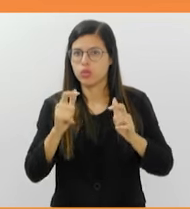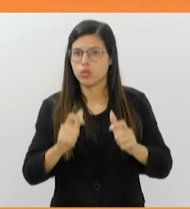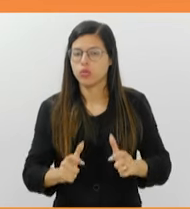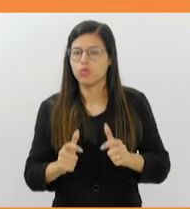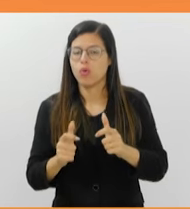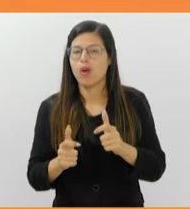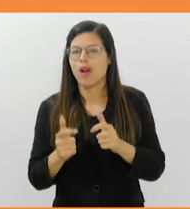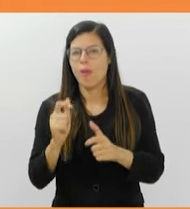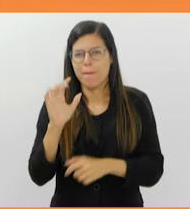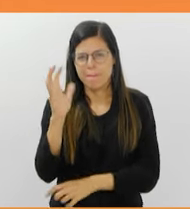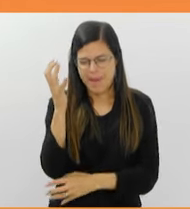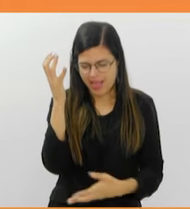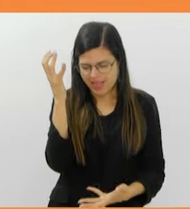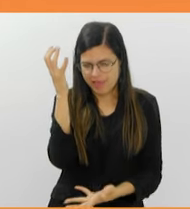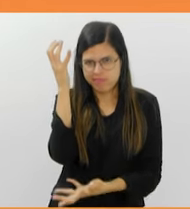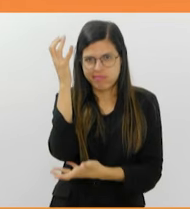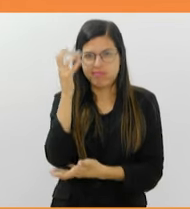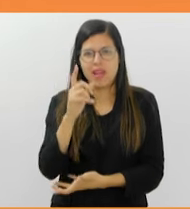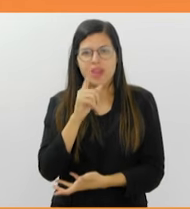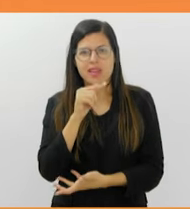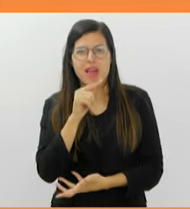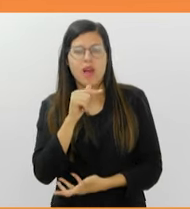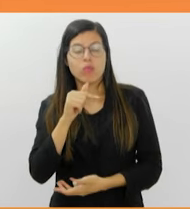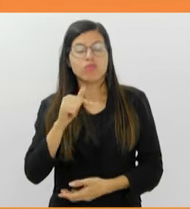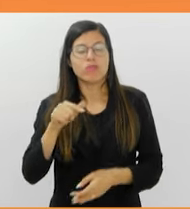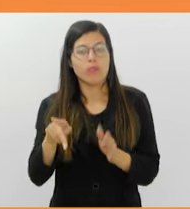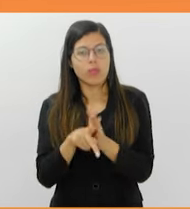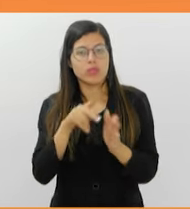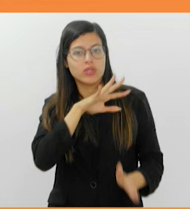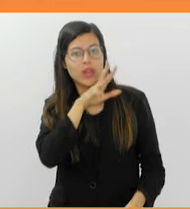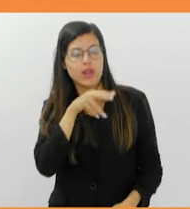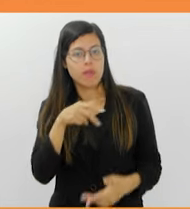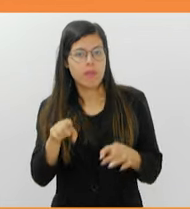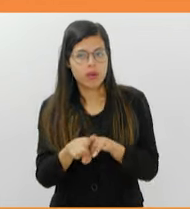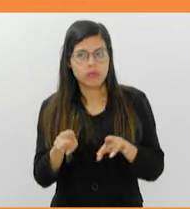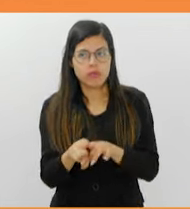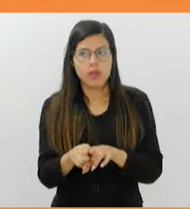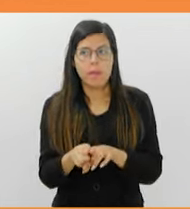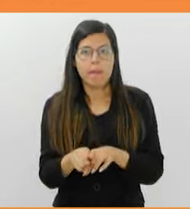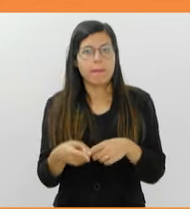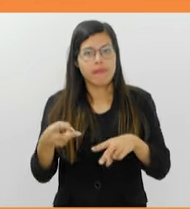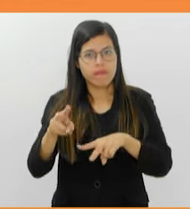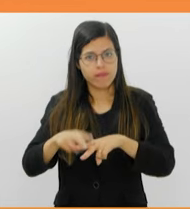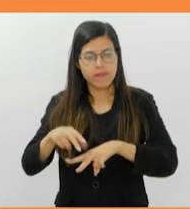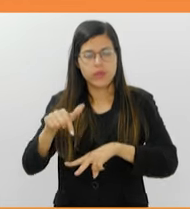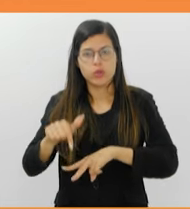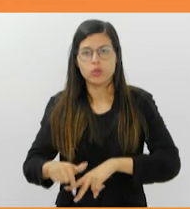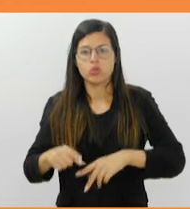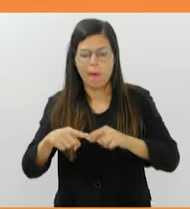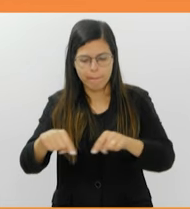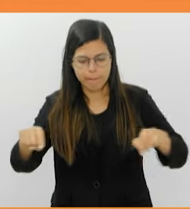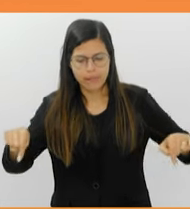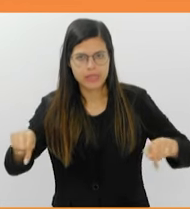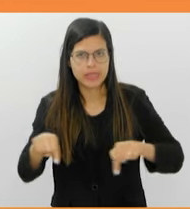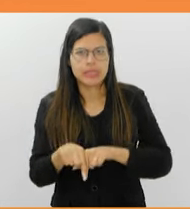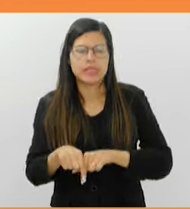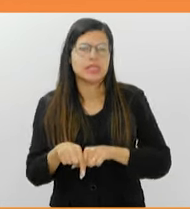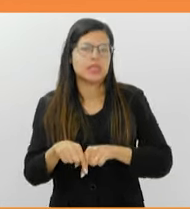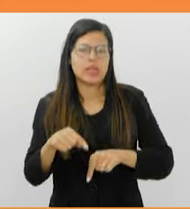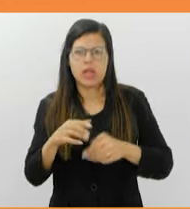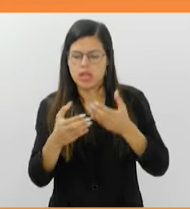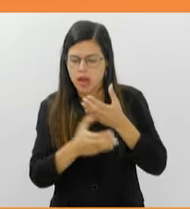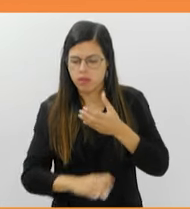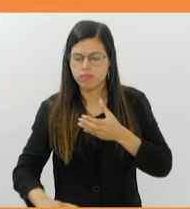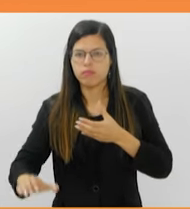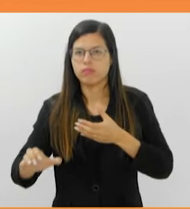pratos de plantas e bebedouros de animais. Também houve alto índice em depósitos fixos, como calhas, piscinas e ralos. Técnicos